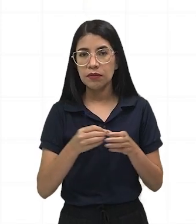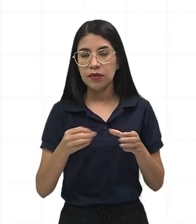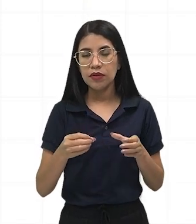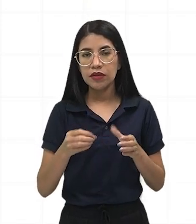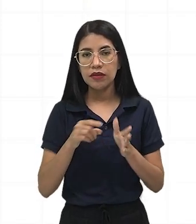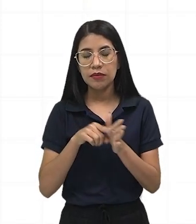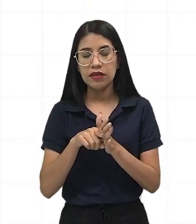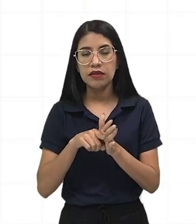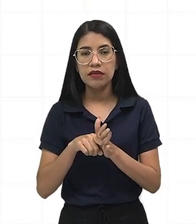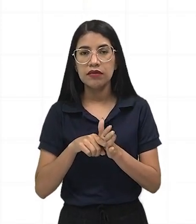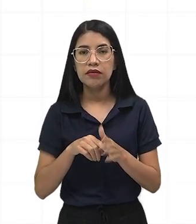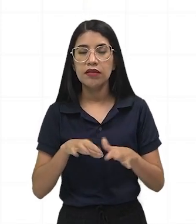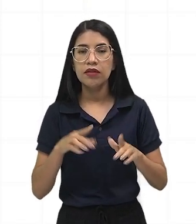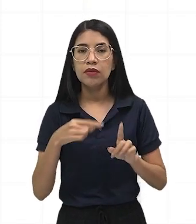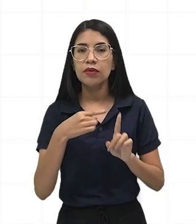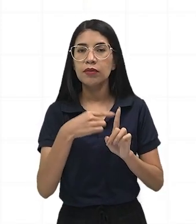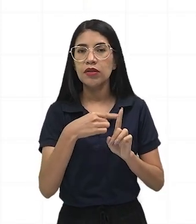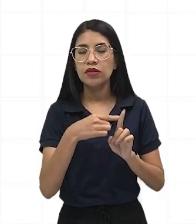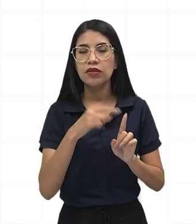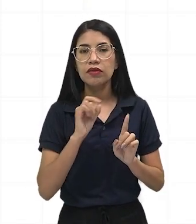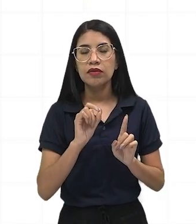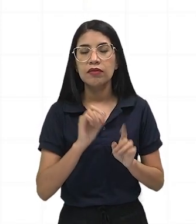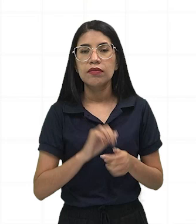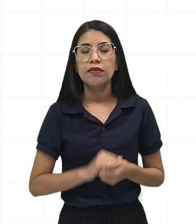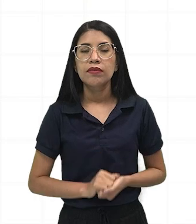amostra. Quais são as vantagens?